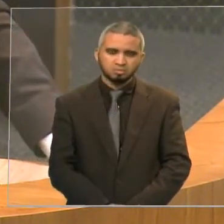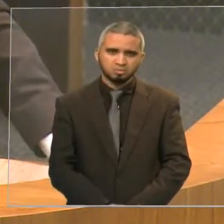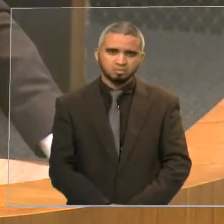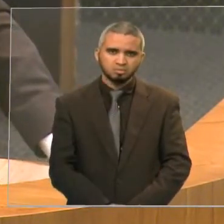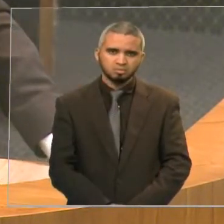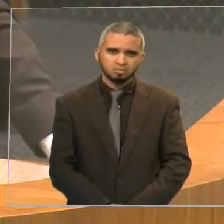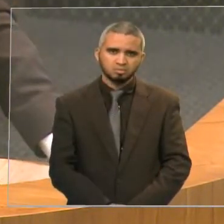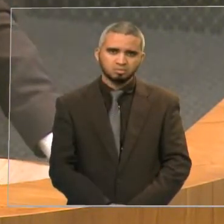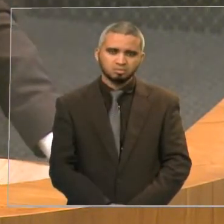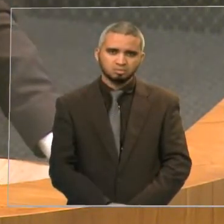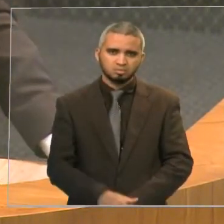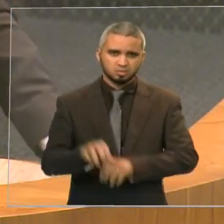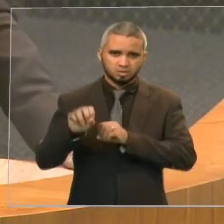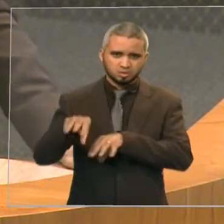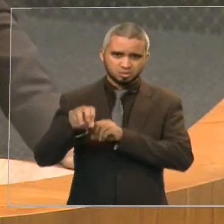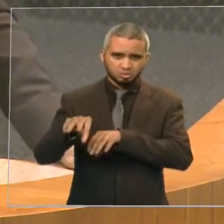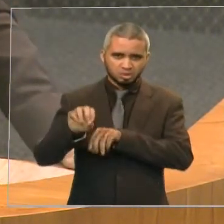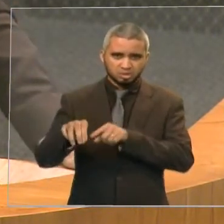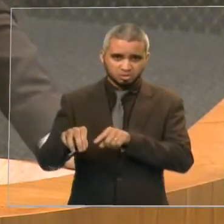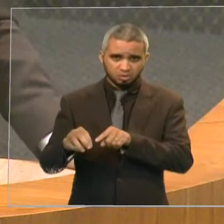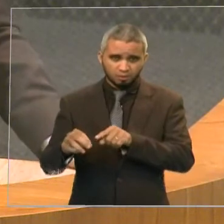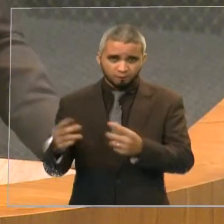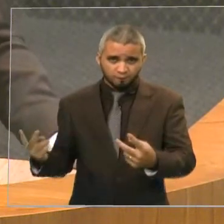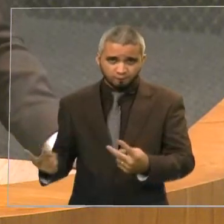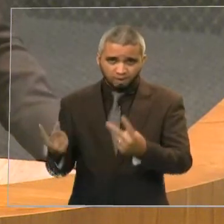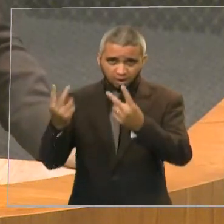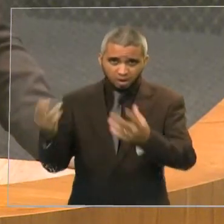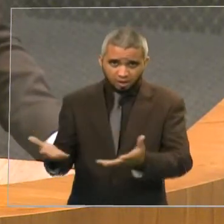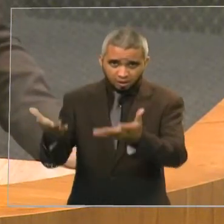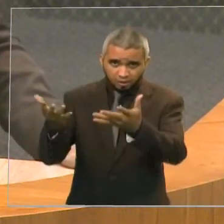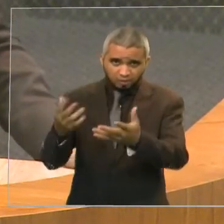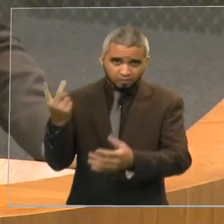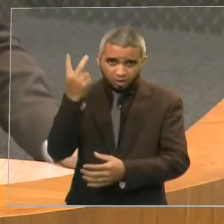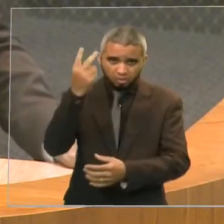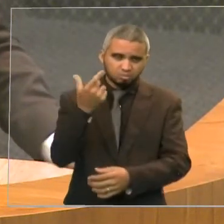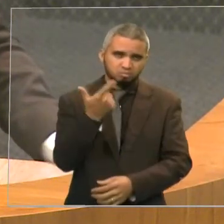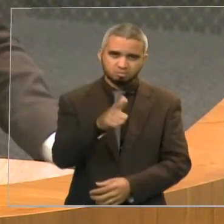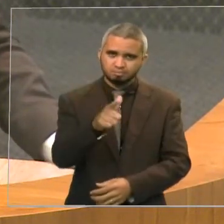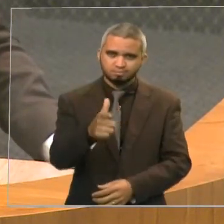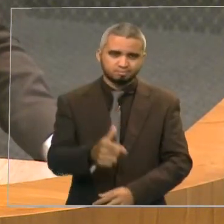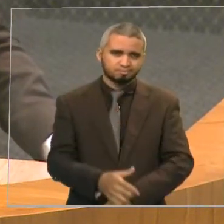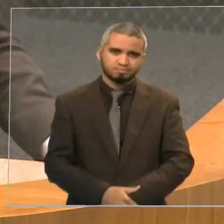Educação sem valorização é fraude. O governador Flávio Dino cumpre a lei do piso.